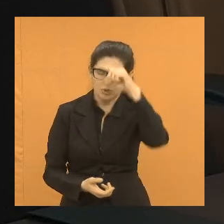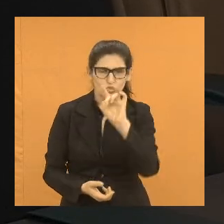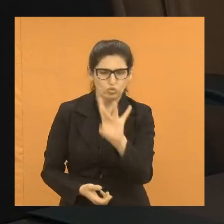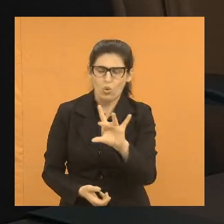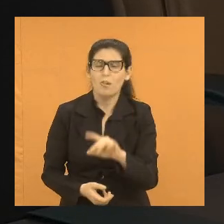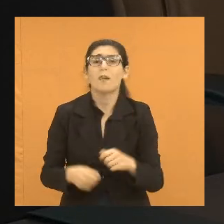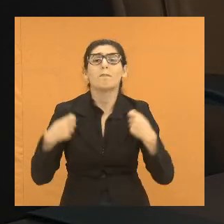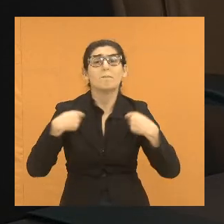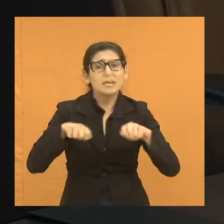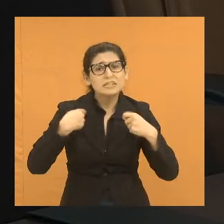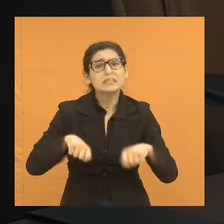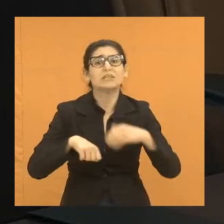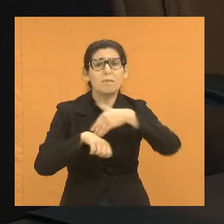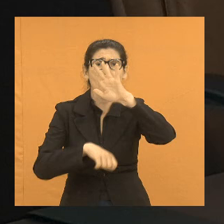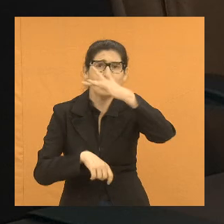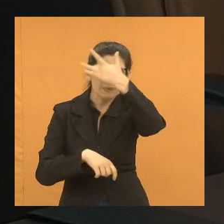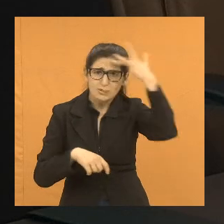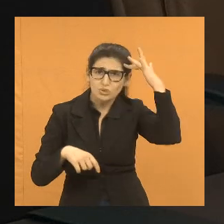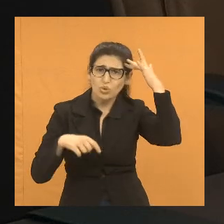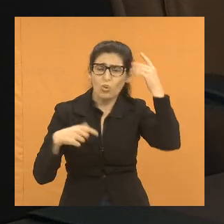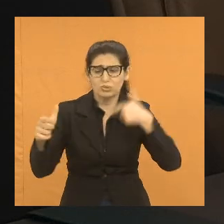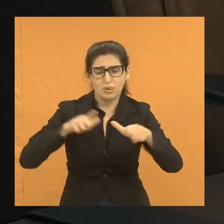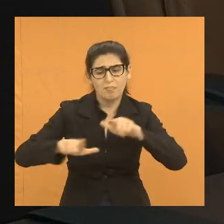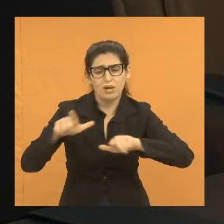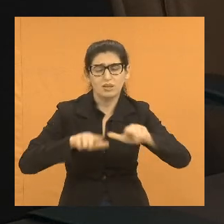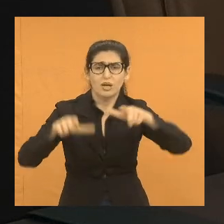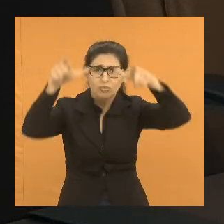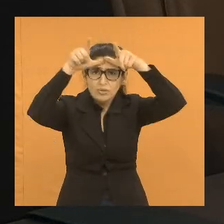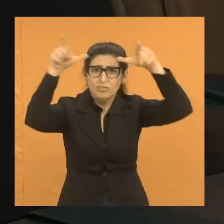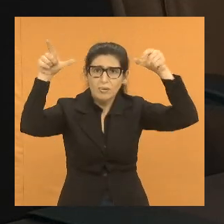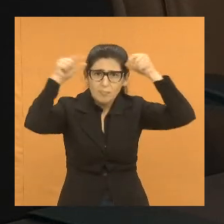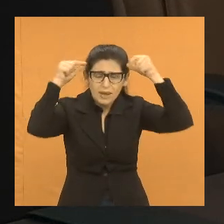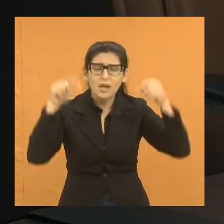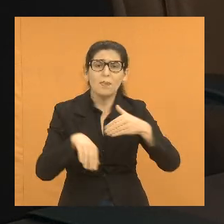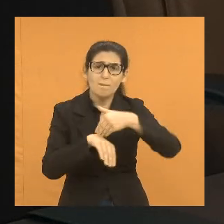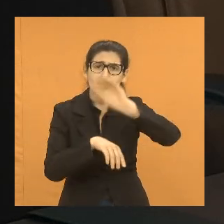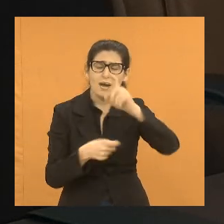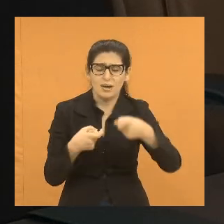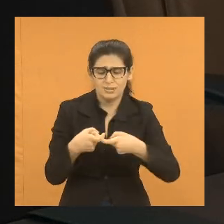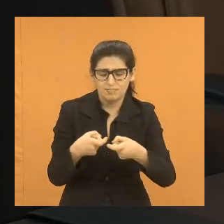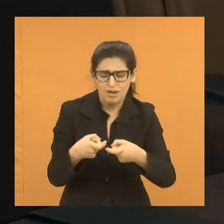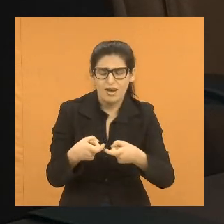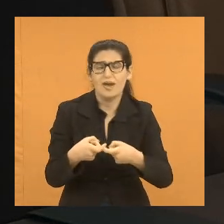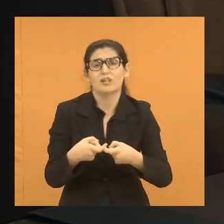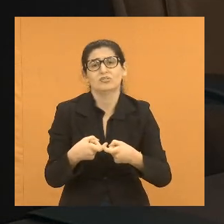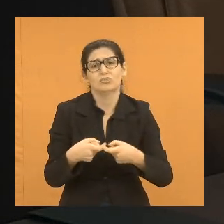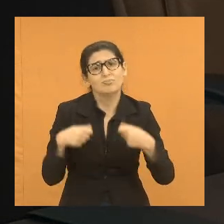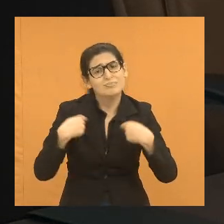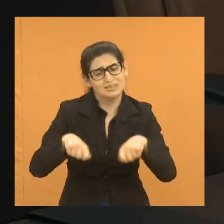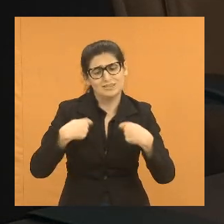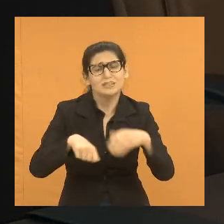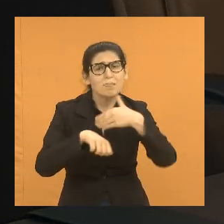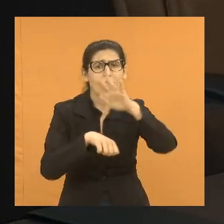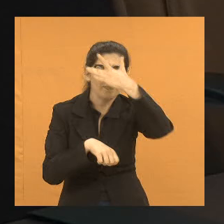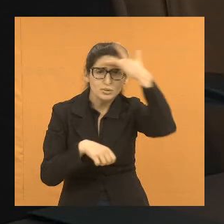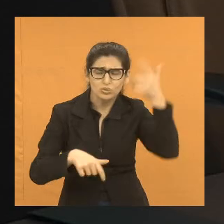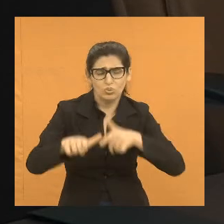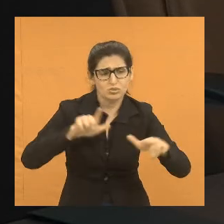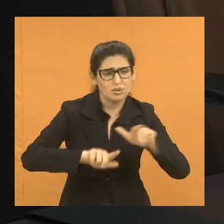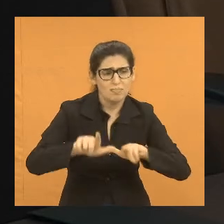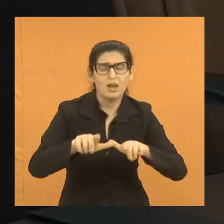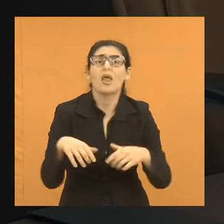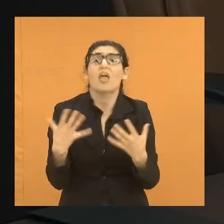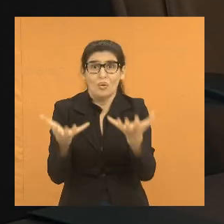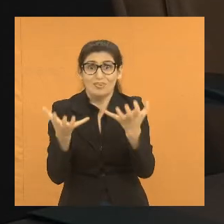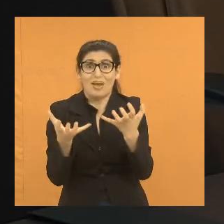funcionários, enfermeira, médico, nesse dia. Não sou contra ninguém no Parque Meia Lua. Eu quero que vá muita gente no Parque Meia